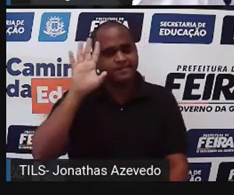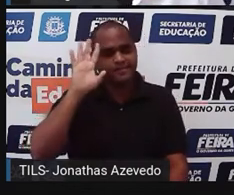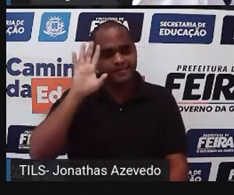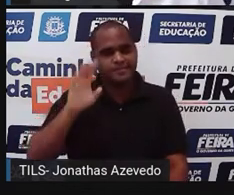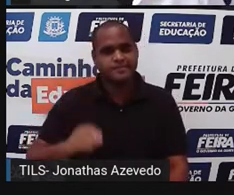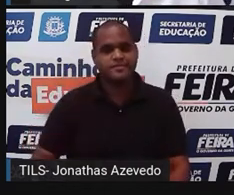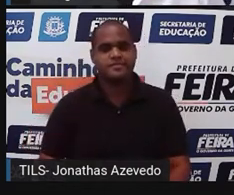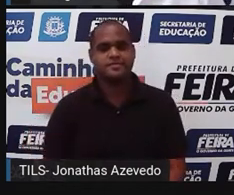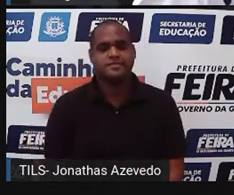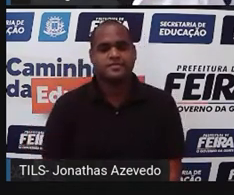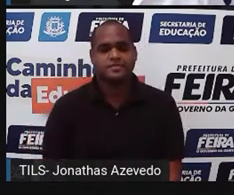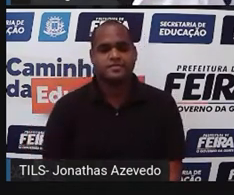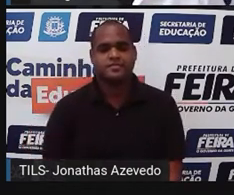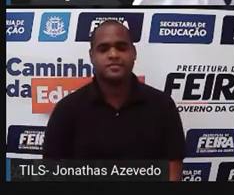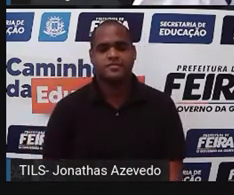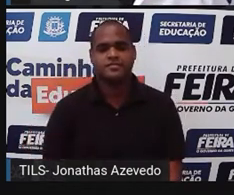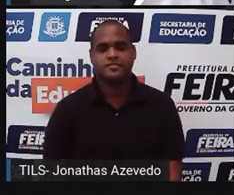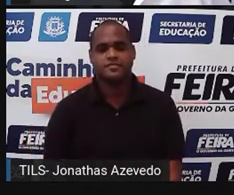pensar